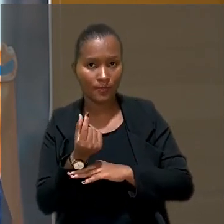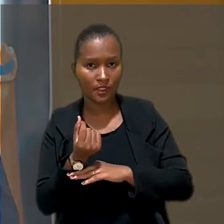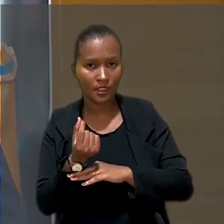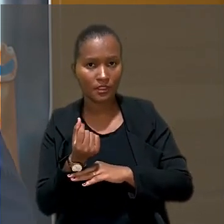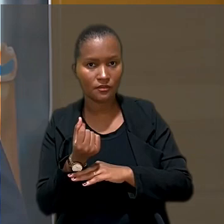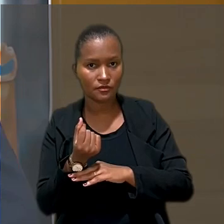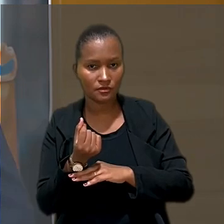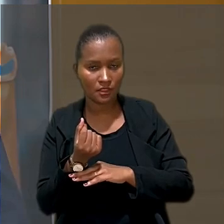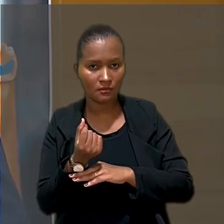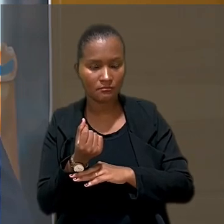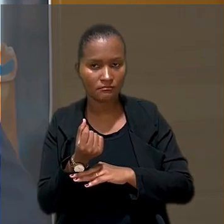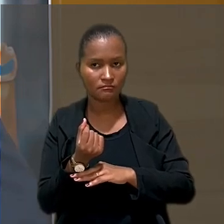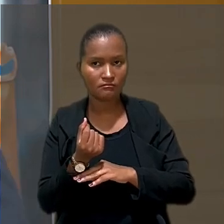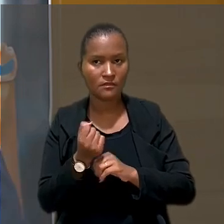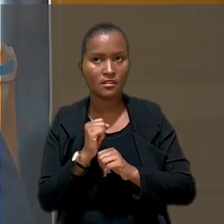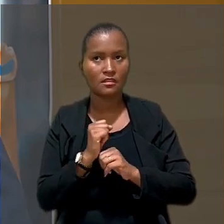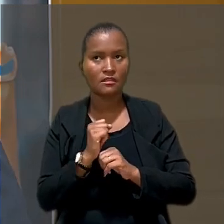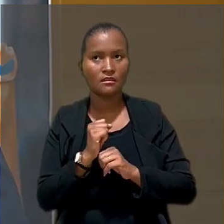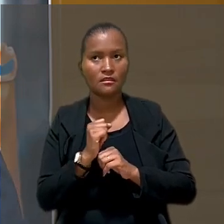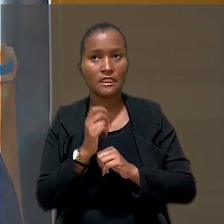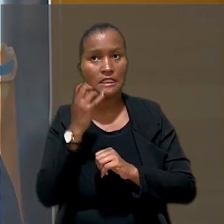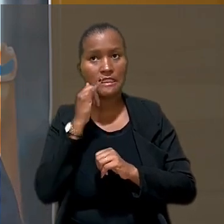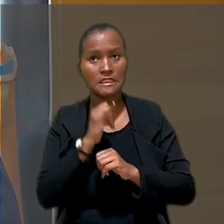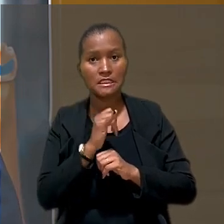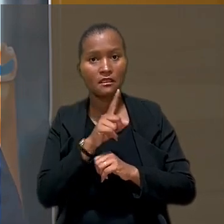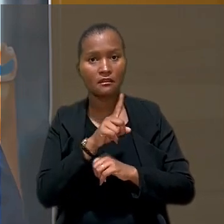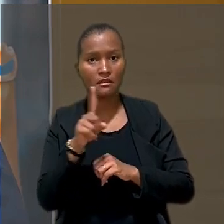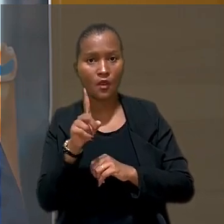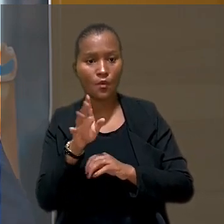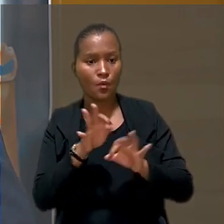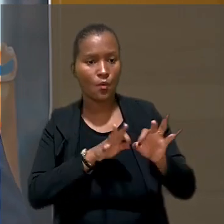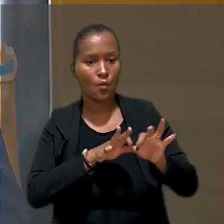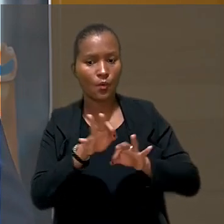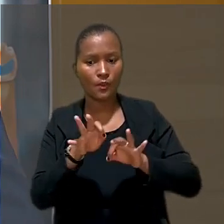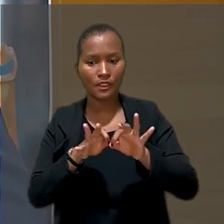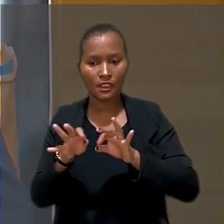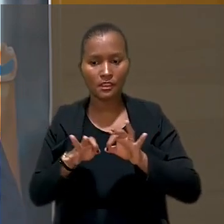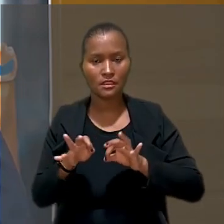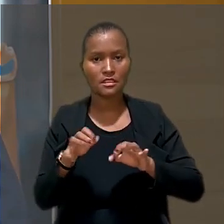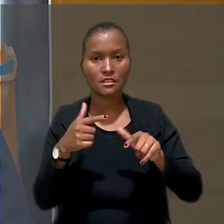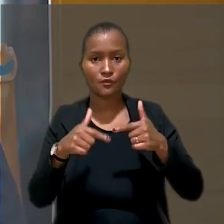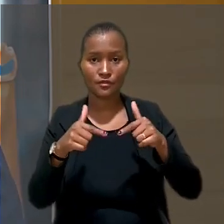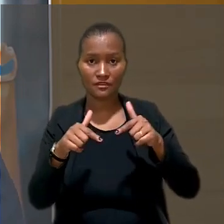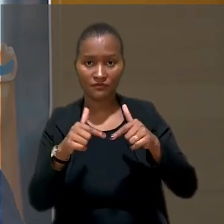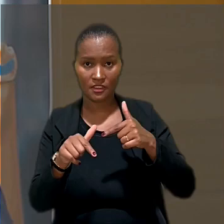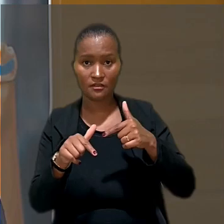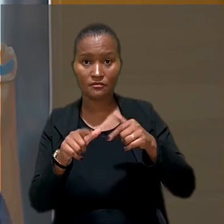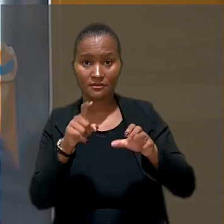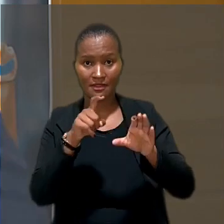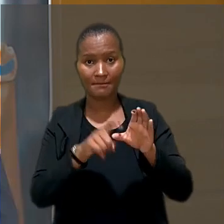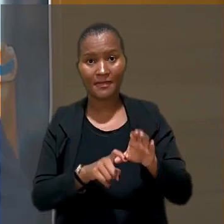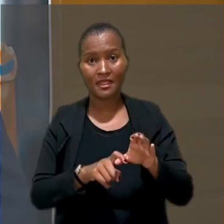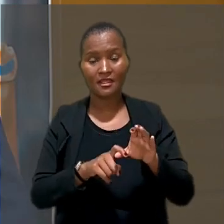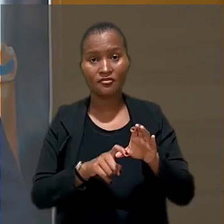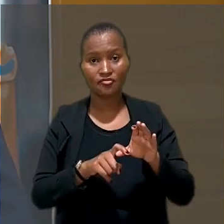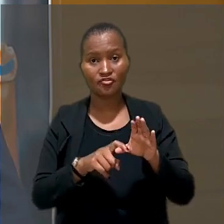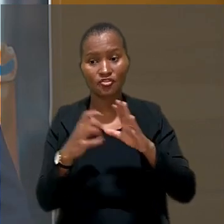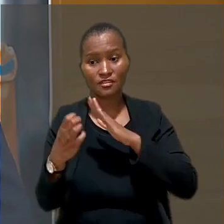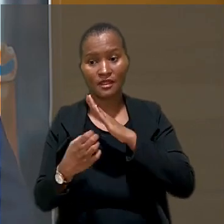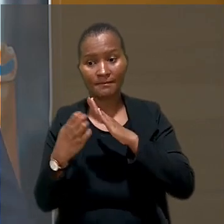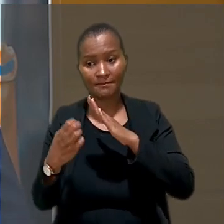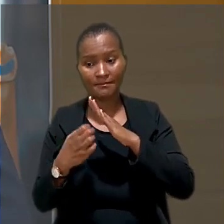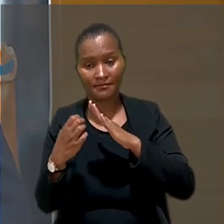o preço, né, a tarifa, se ele não organiza o serviço, ele depende da